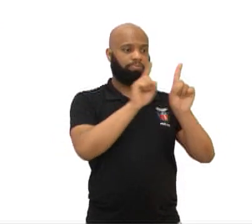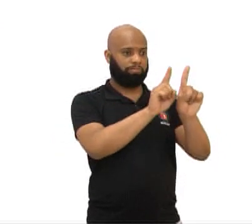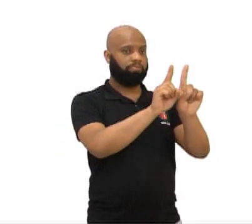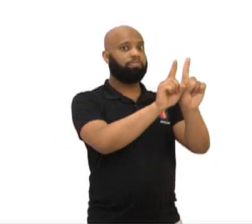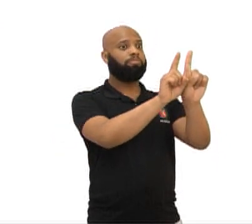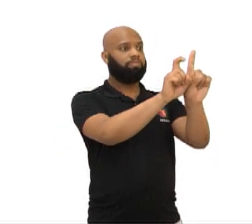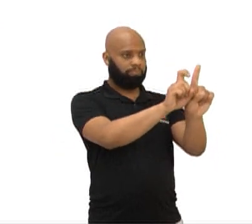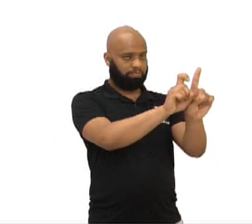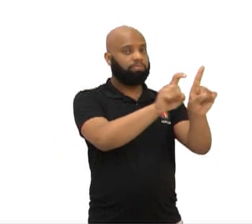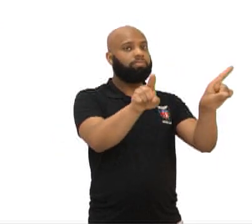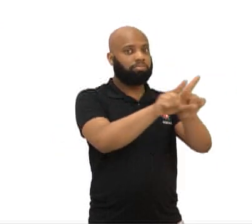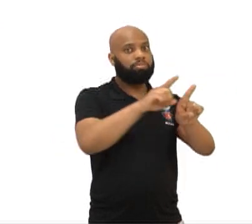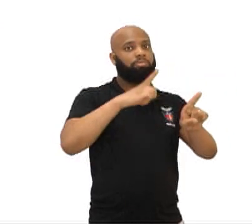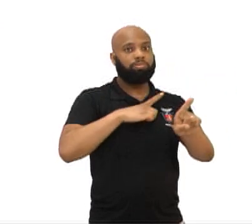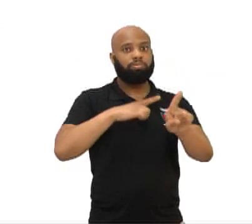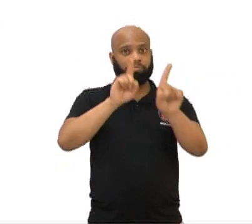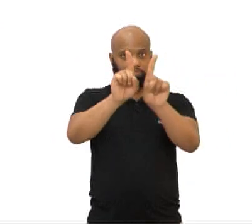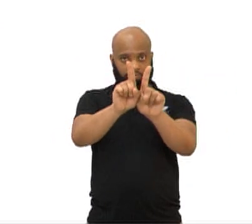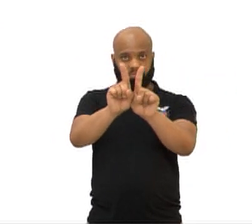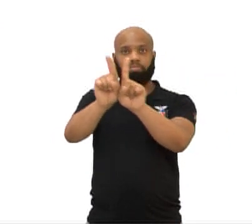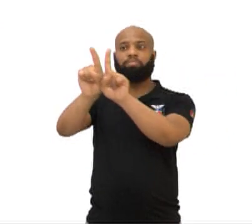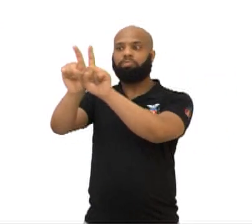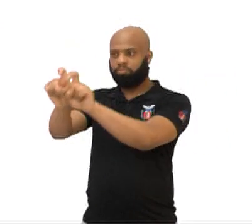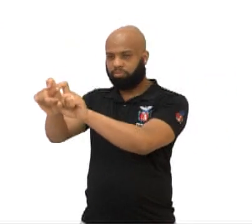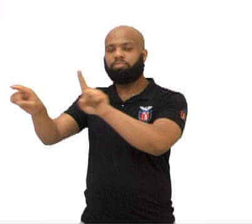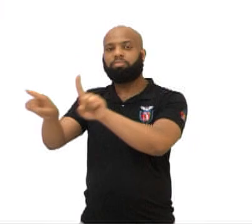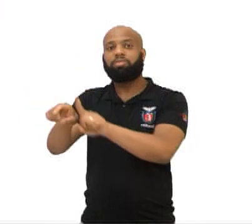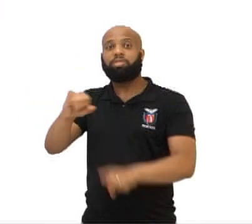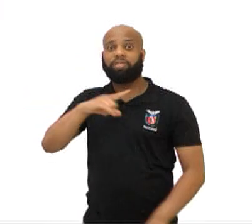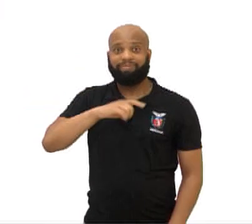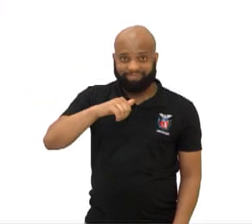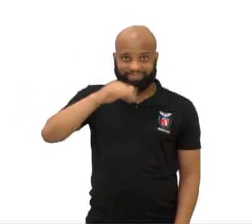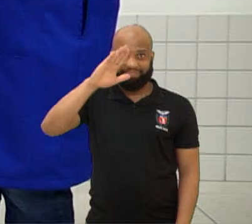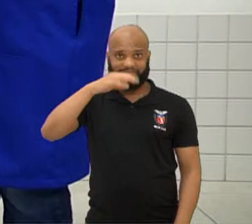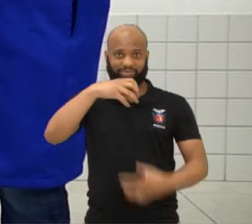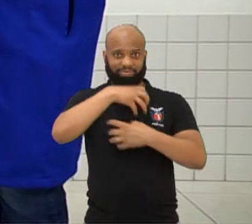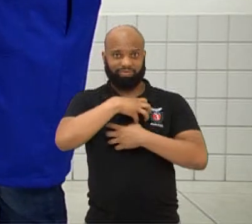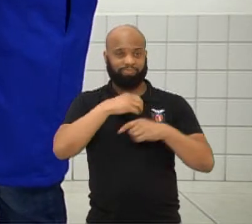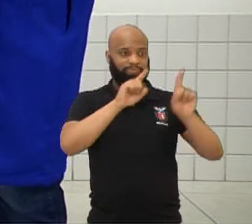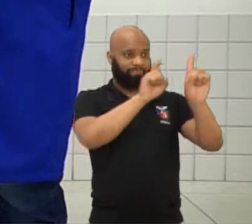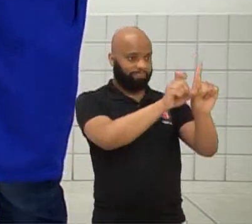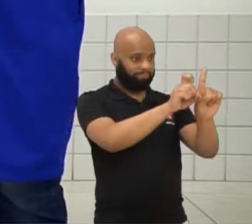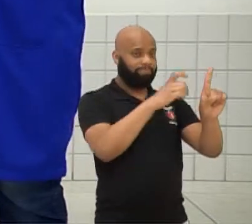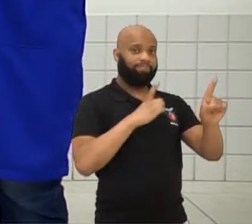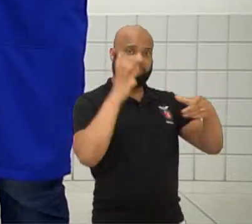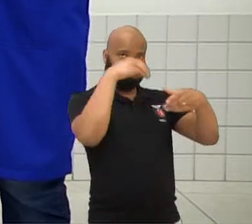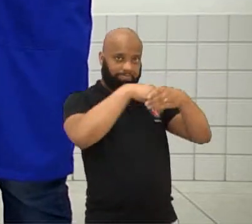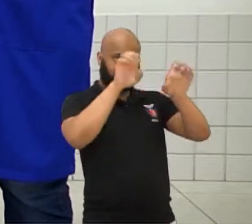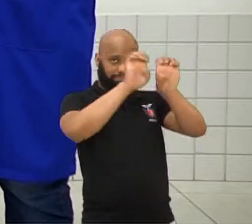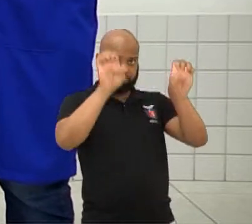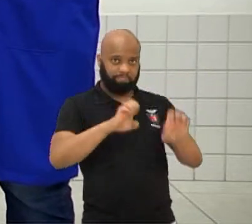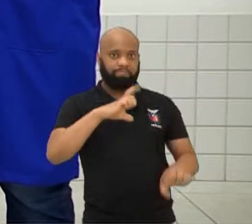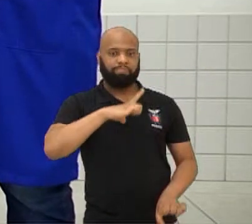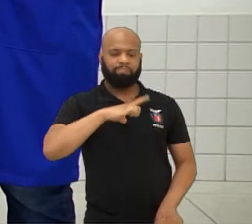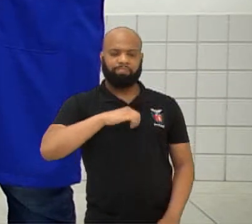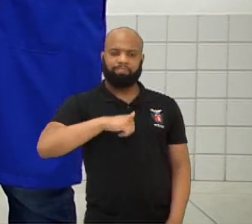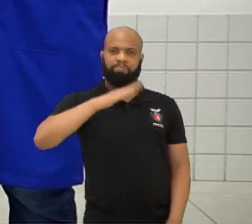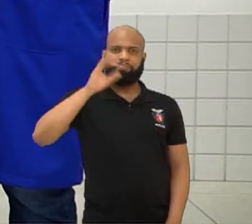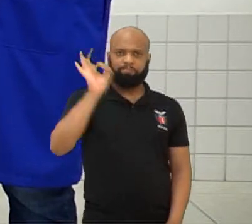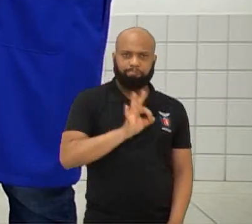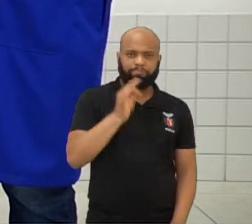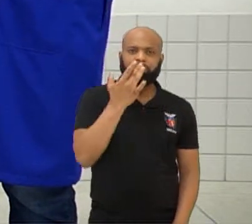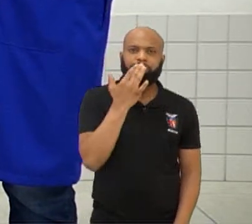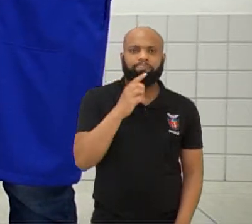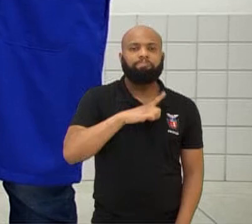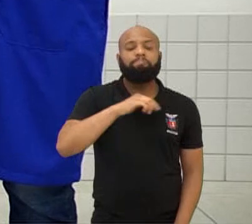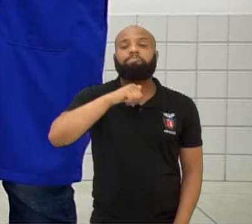alelos dominantes. Então, quanto mais dominantes eu tiver dentro da minha estrutura, maior vai ser a taxa de coloração desse olho.